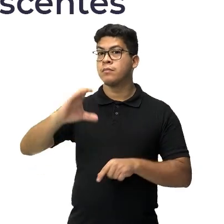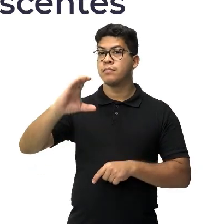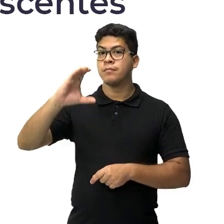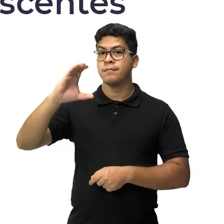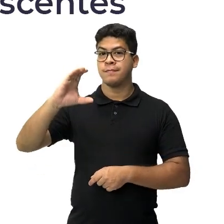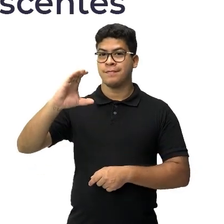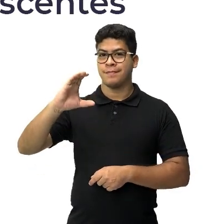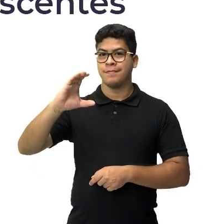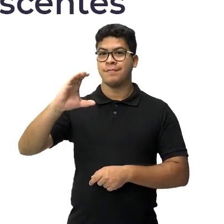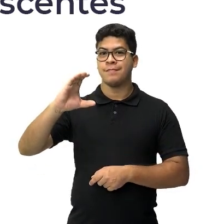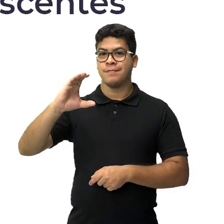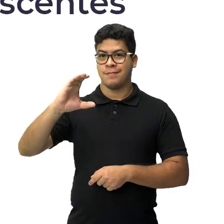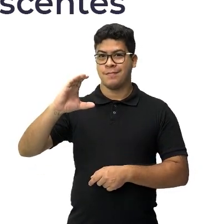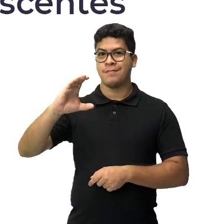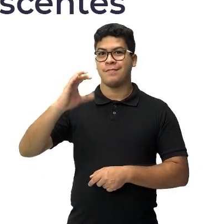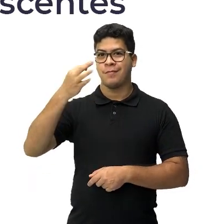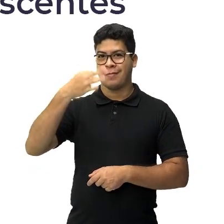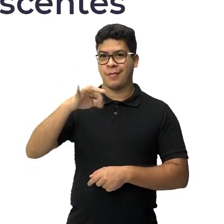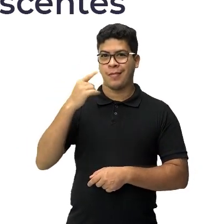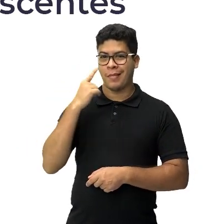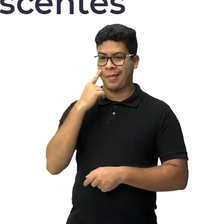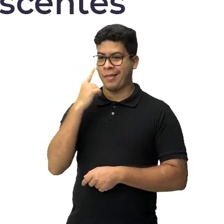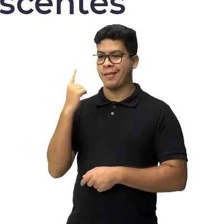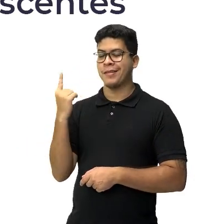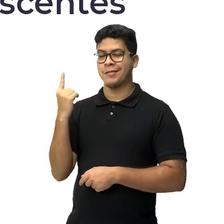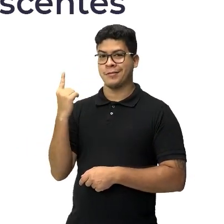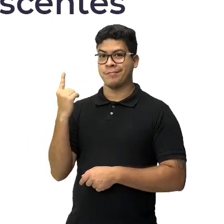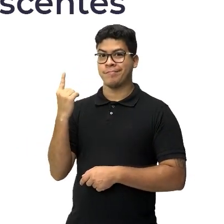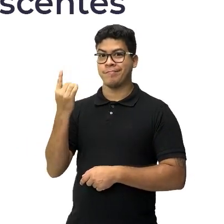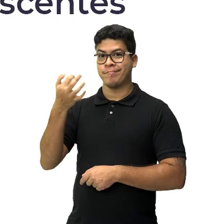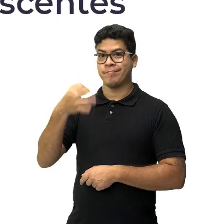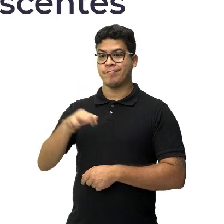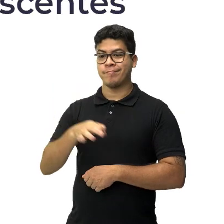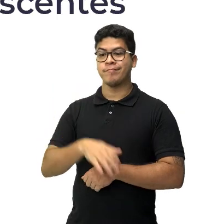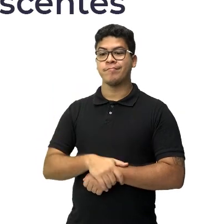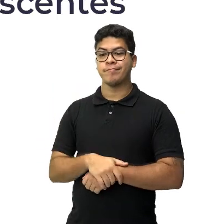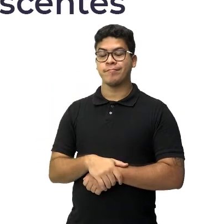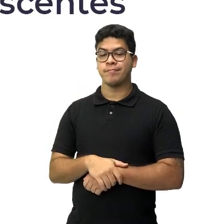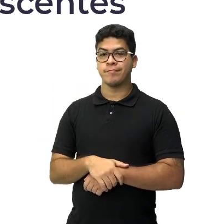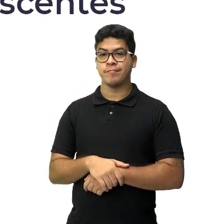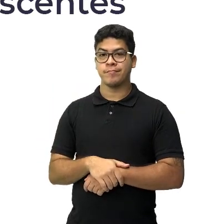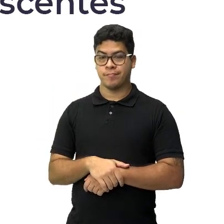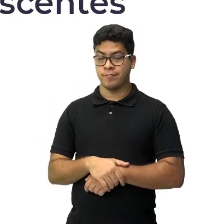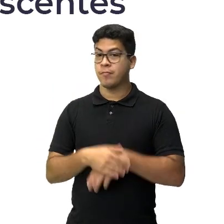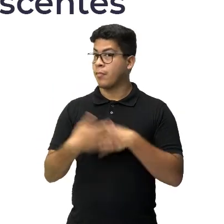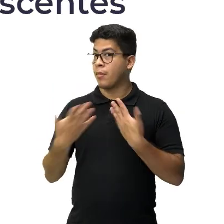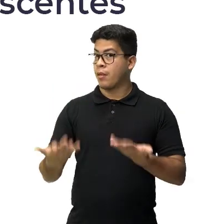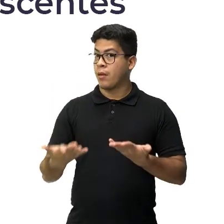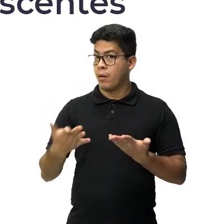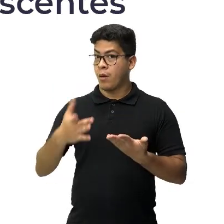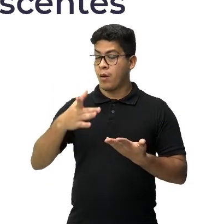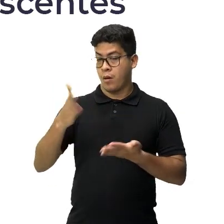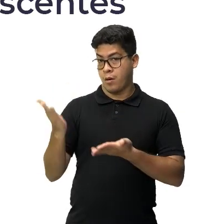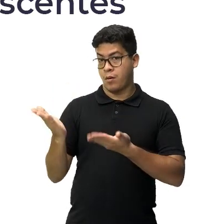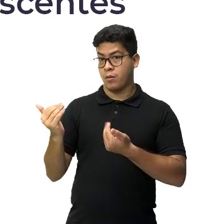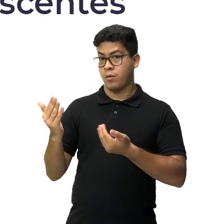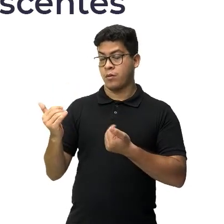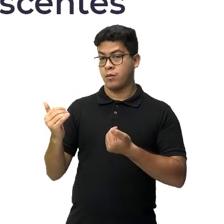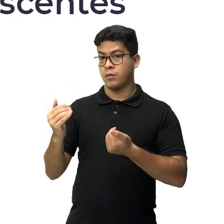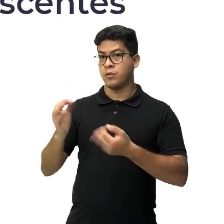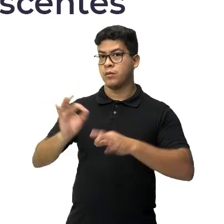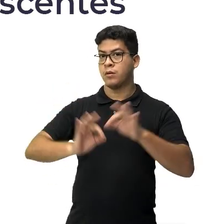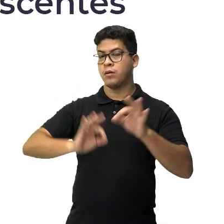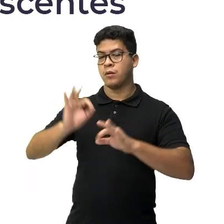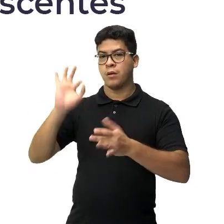a alternativa C, não é isso? A alternativa C é a letra correta, que diz que a juventude tradicional